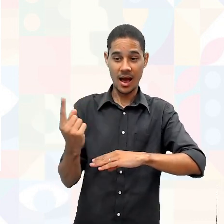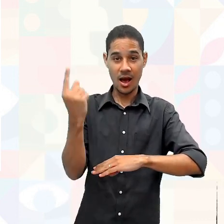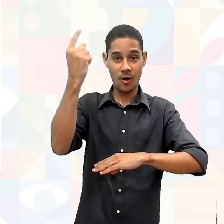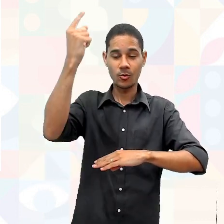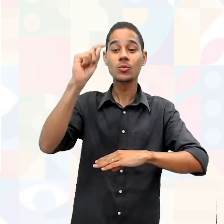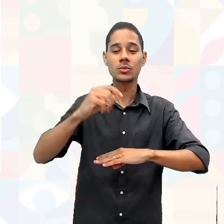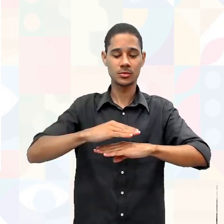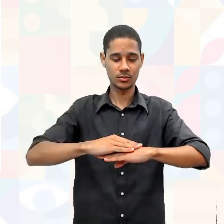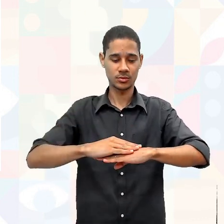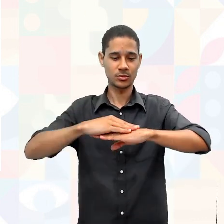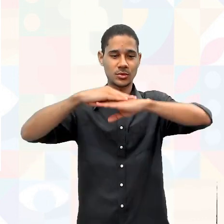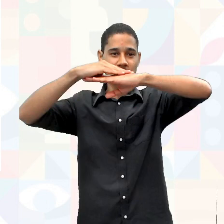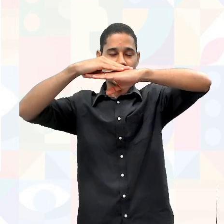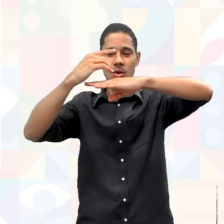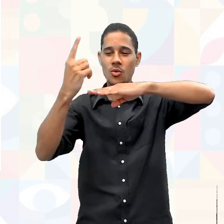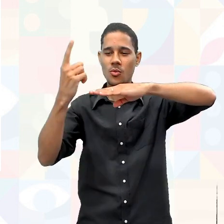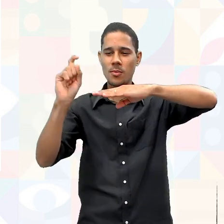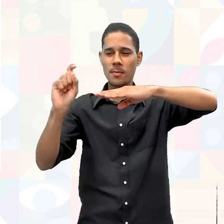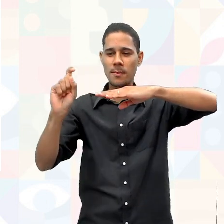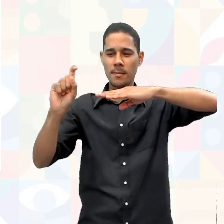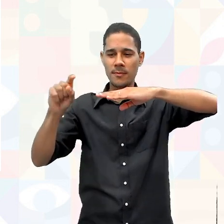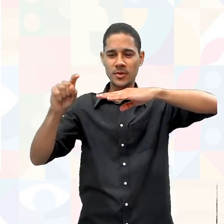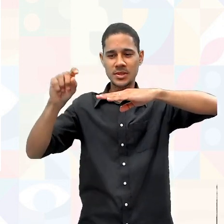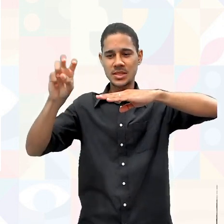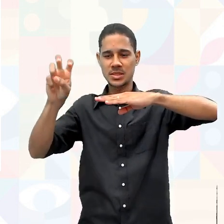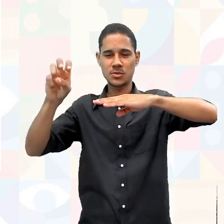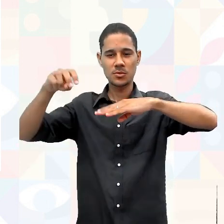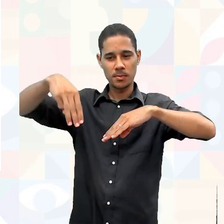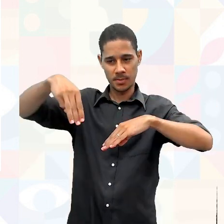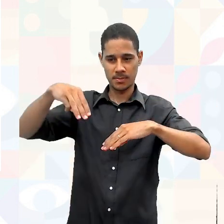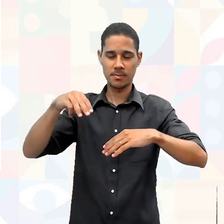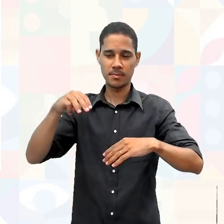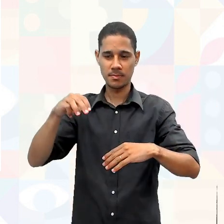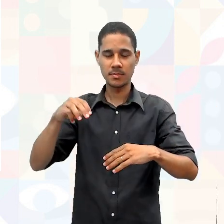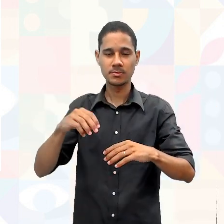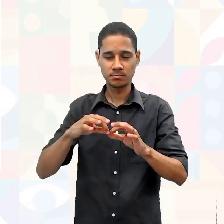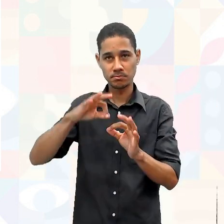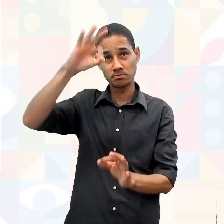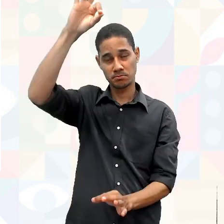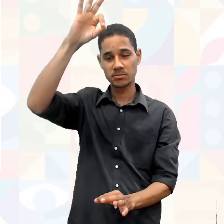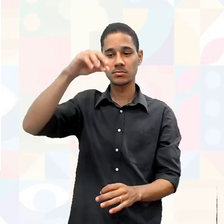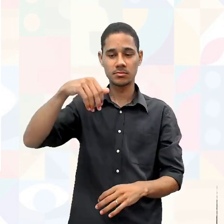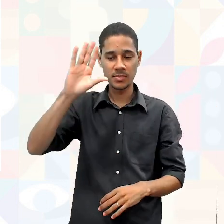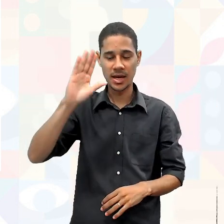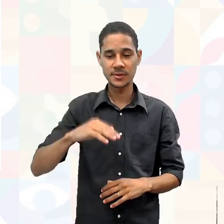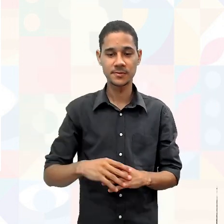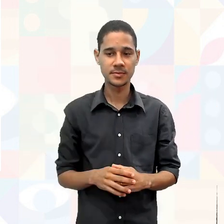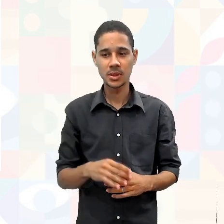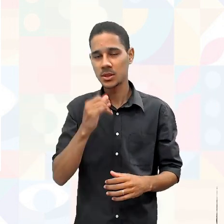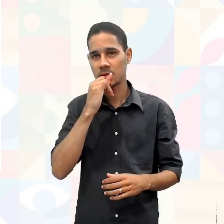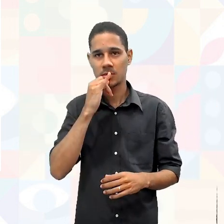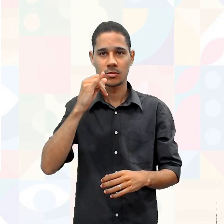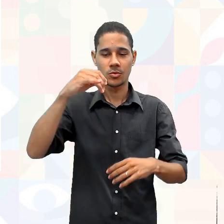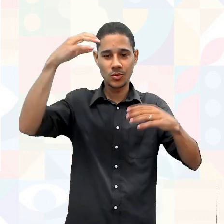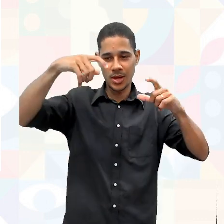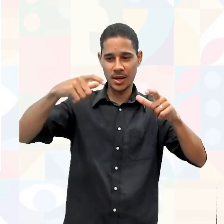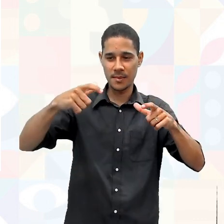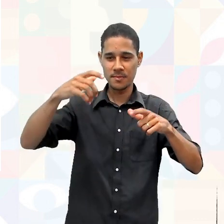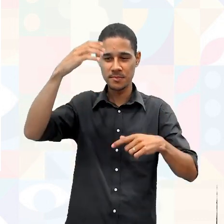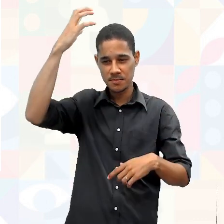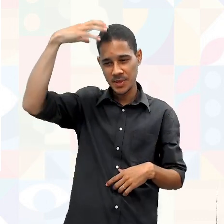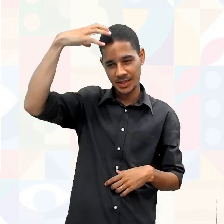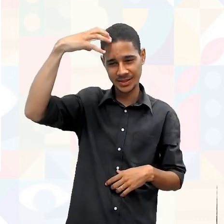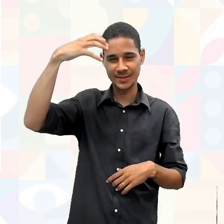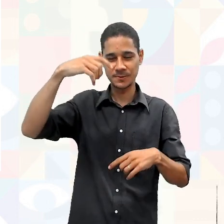comum você ter no banheiro, né? Principalmente na região do box, né? Onde você vai tomar banho, você tem uma janela mais alta, né?